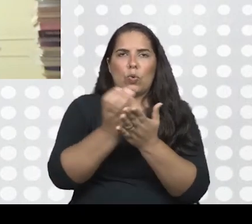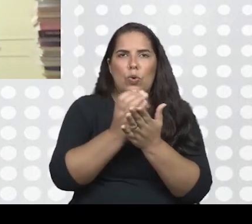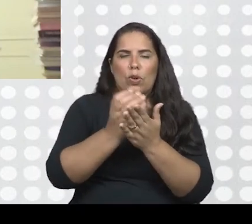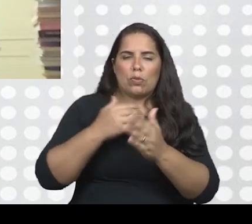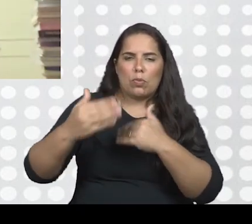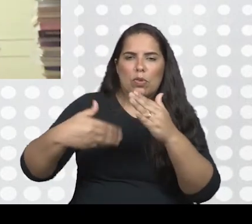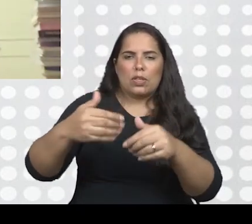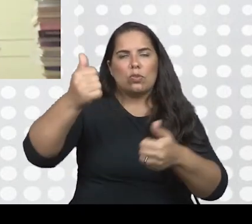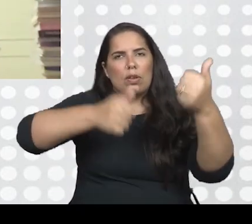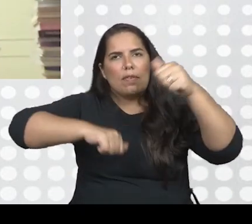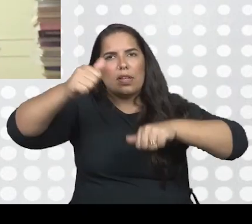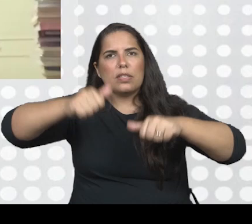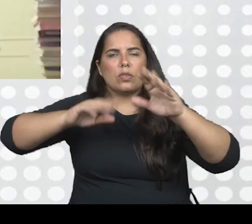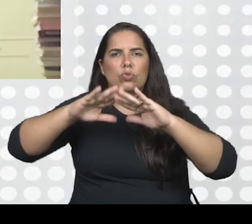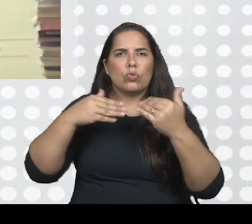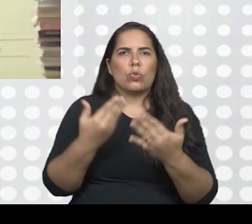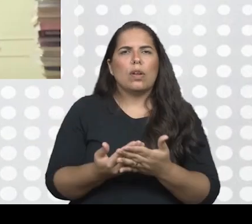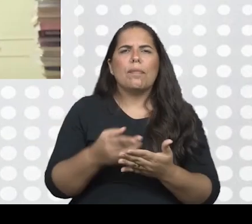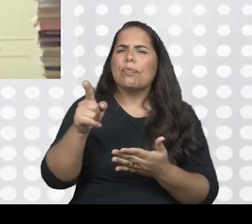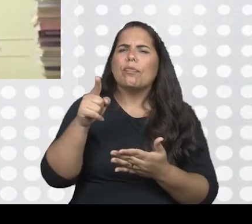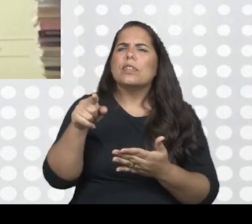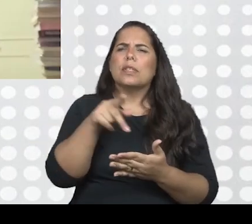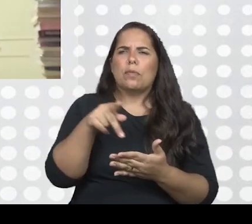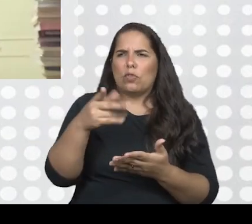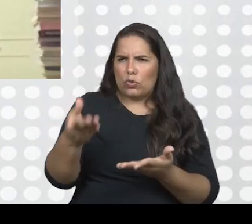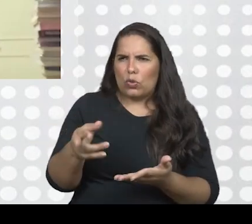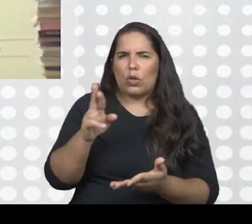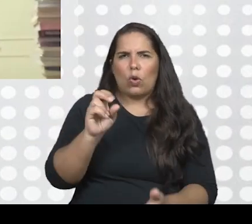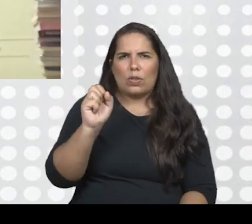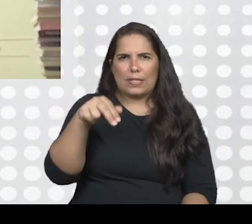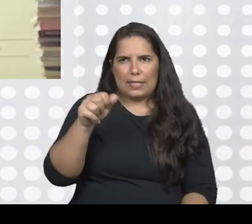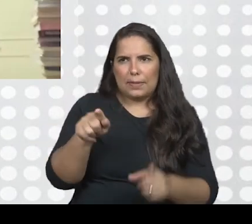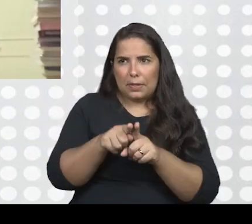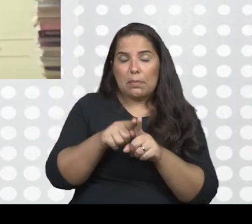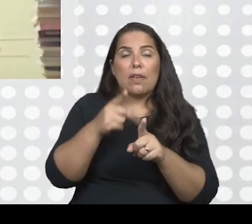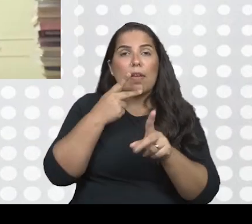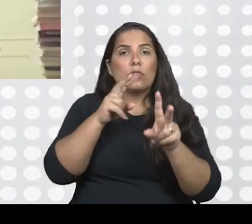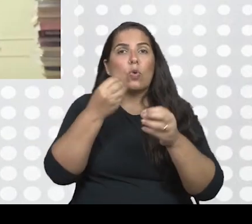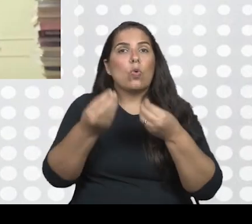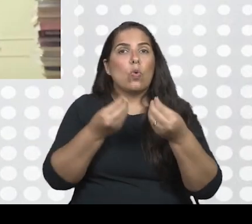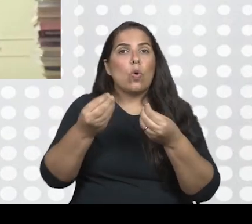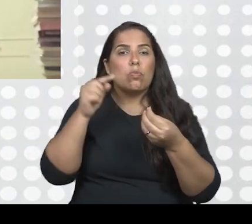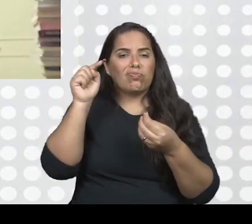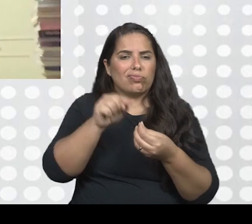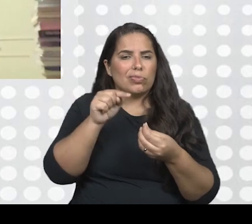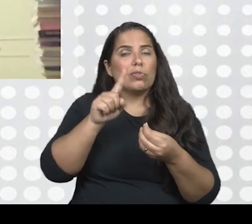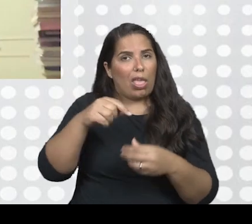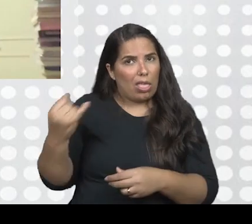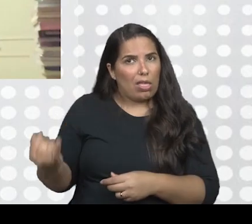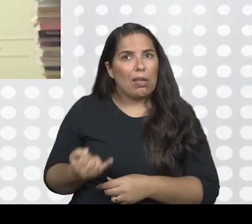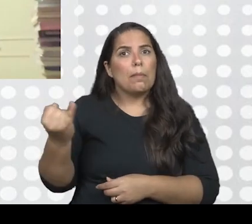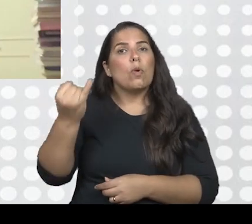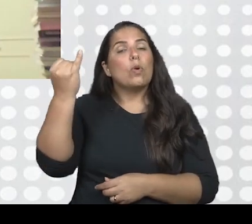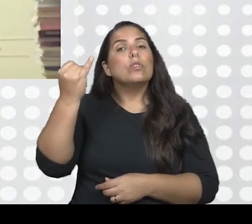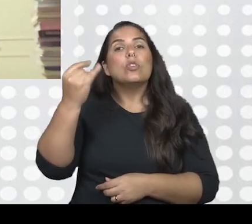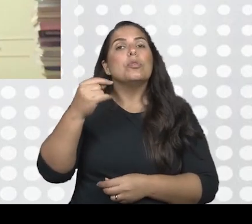curriculares e processos de avaliação escolar, você e a professora Rosana Glatt citam como esse instrumento é